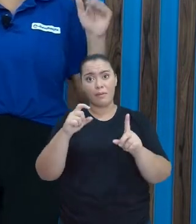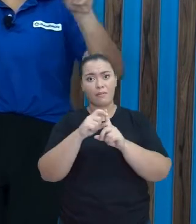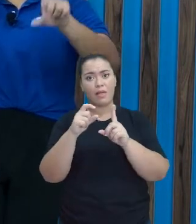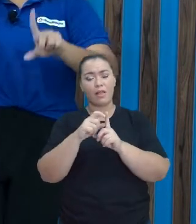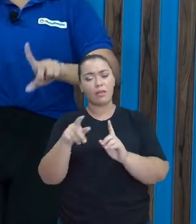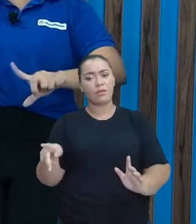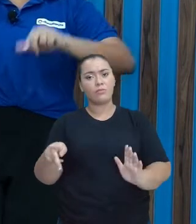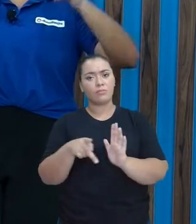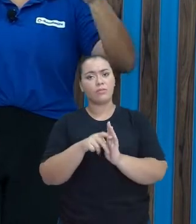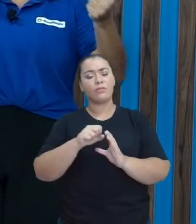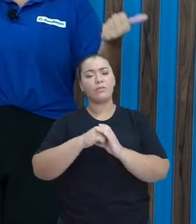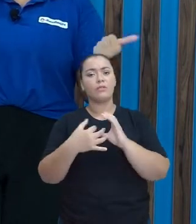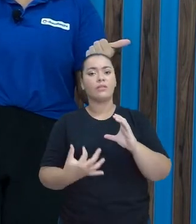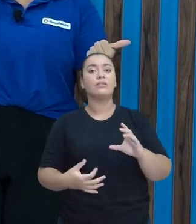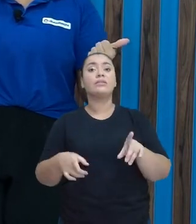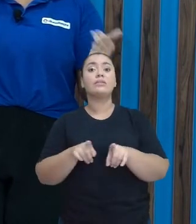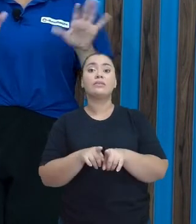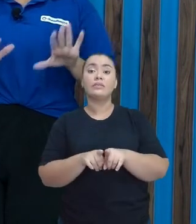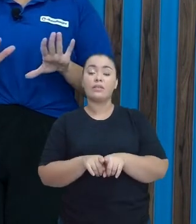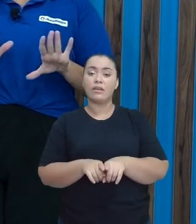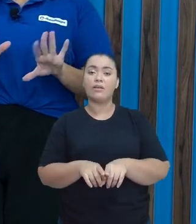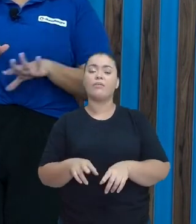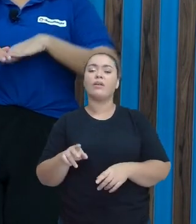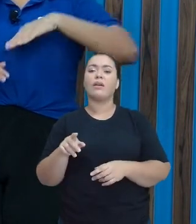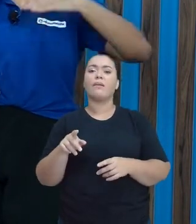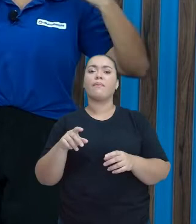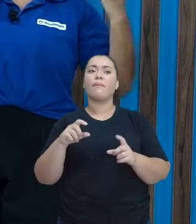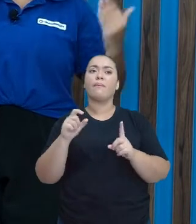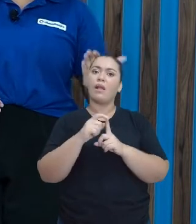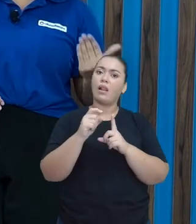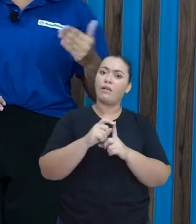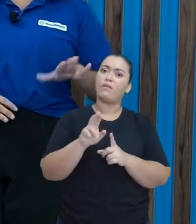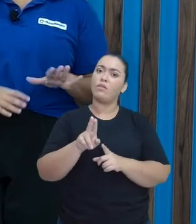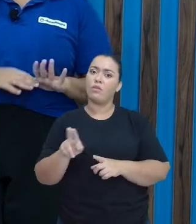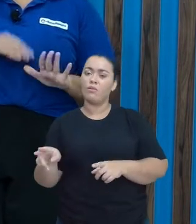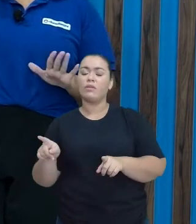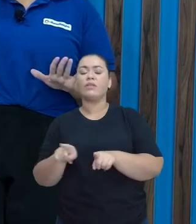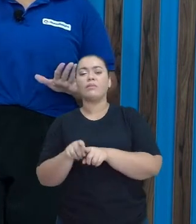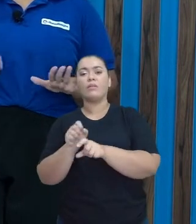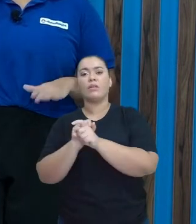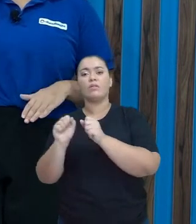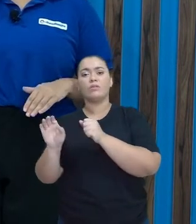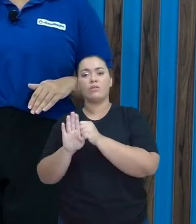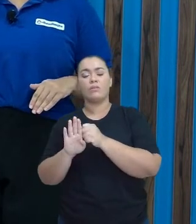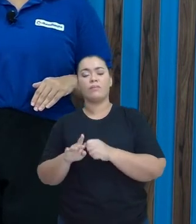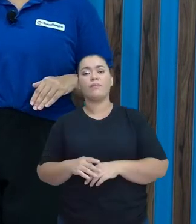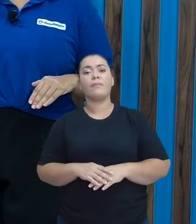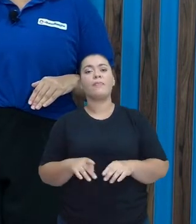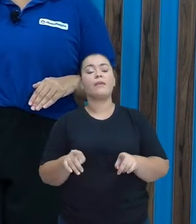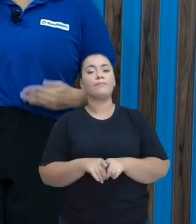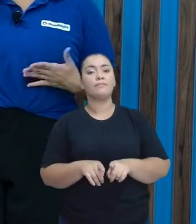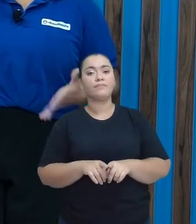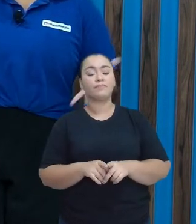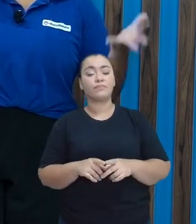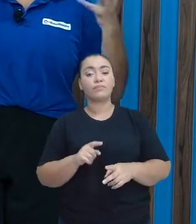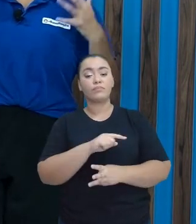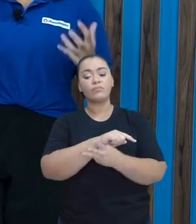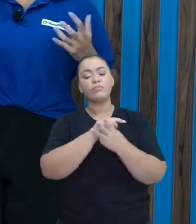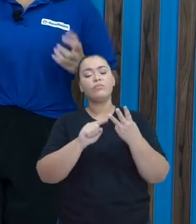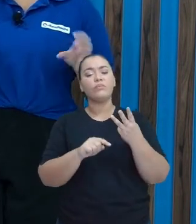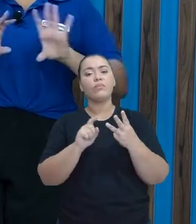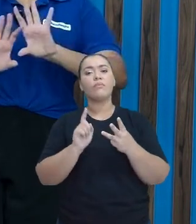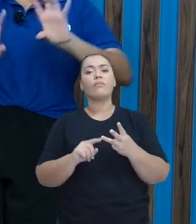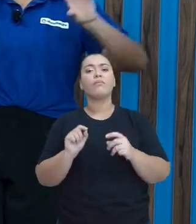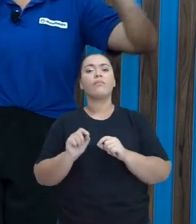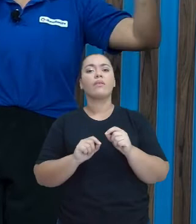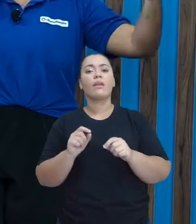caracterizam, além das palavras que nomeiam, então, além de substantivos, os adjetivos e locuções adjetivas, elas ajudam